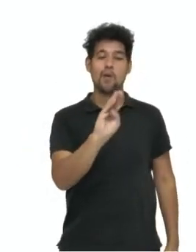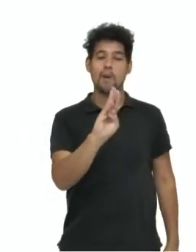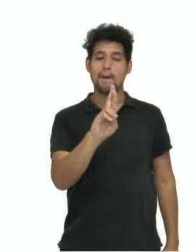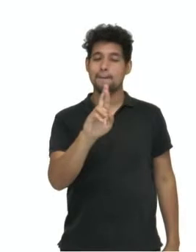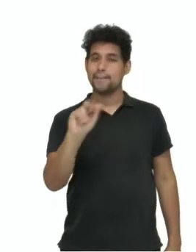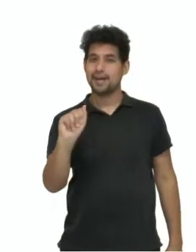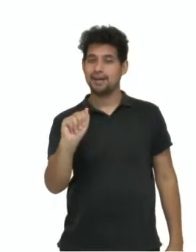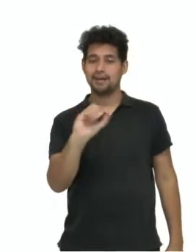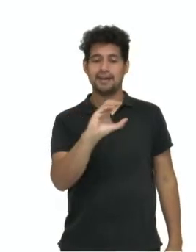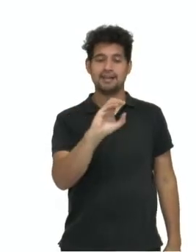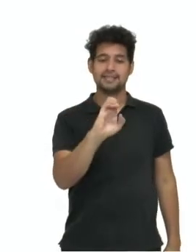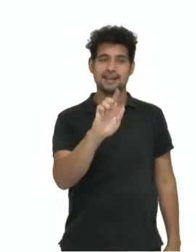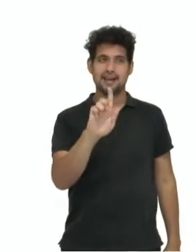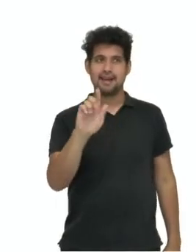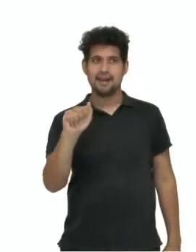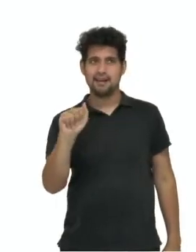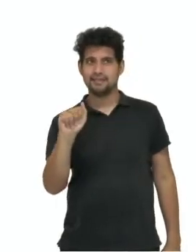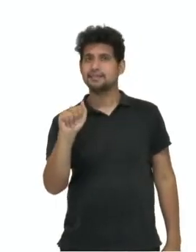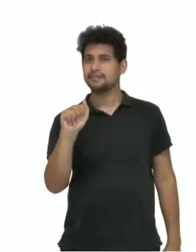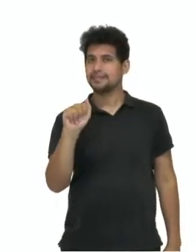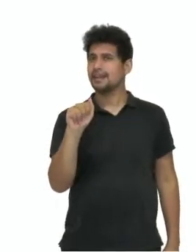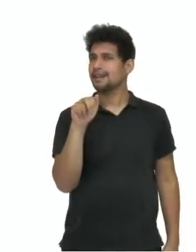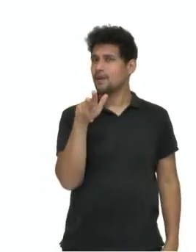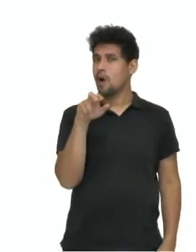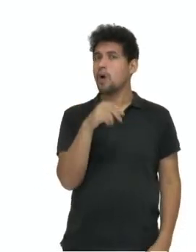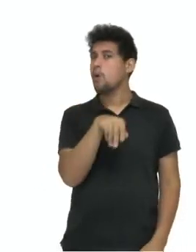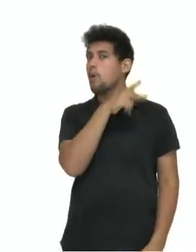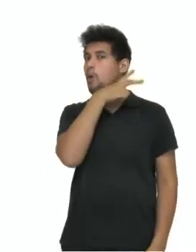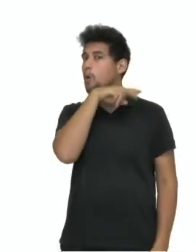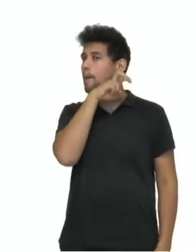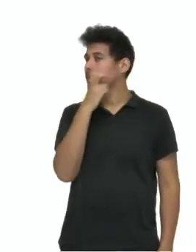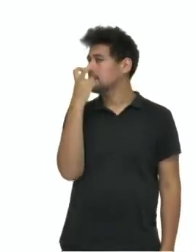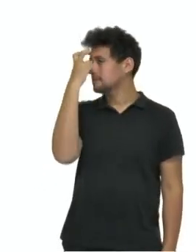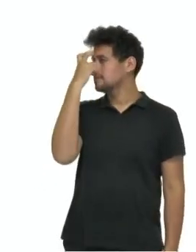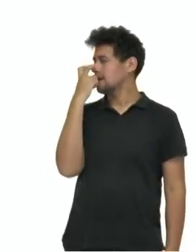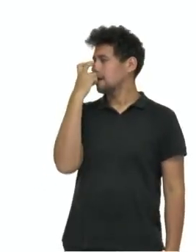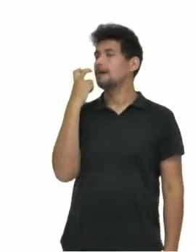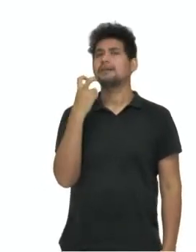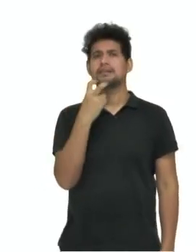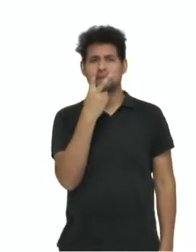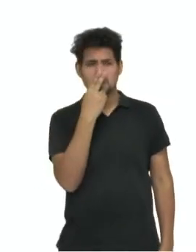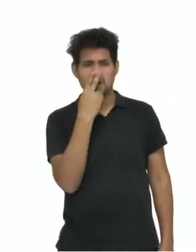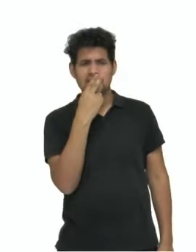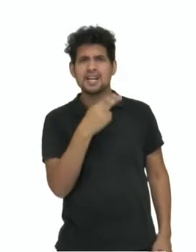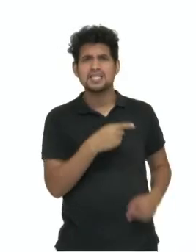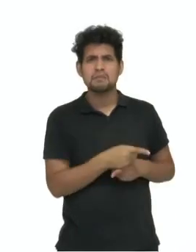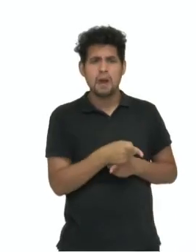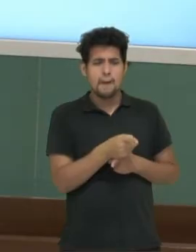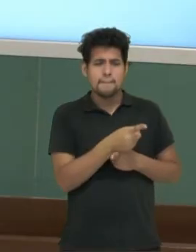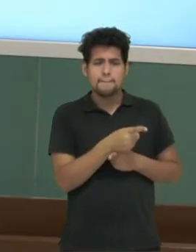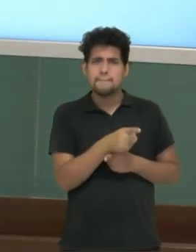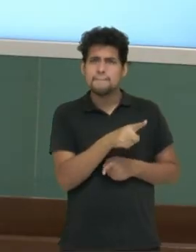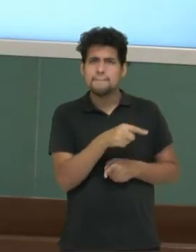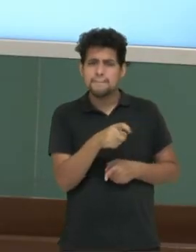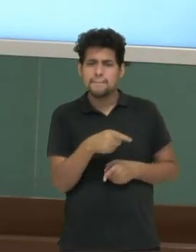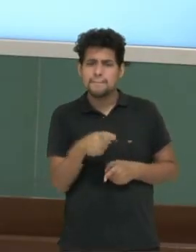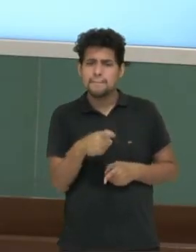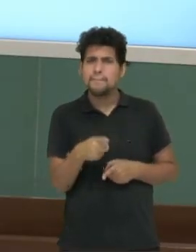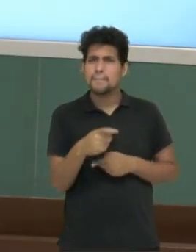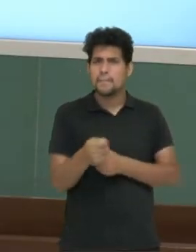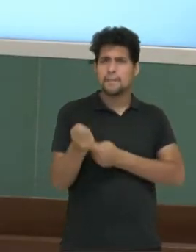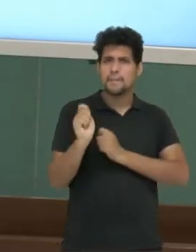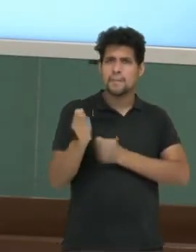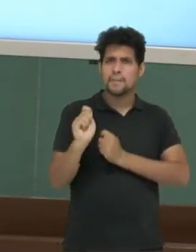possuem a pele segmentada em anéis, o que leva a ser frequentemente confundida com minhocas, né? Então, se